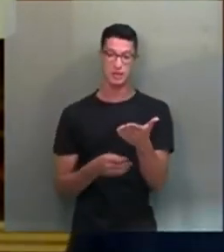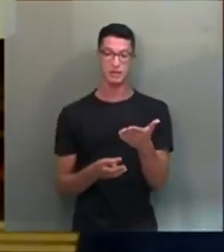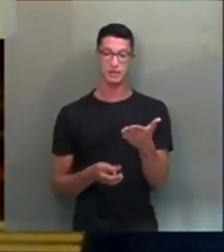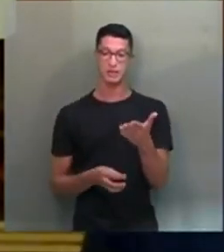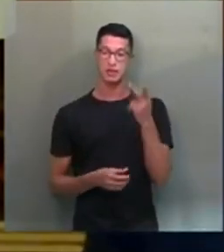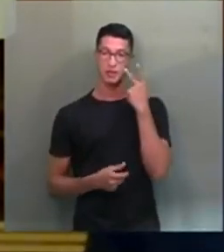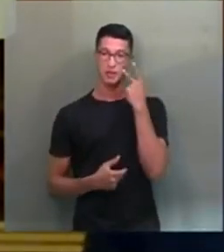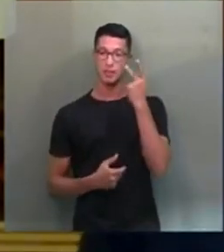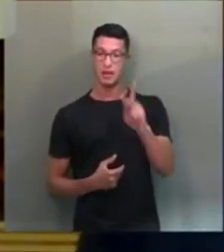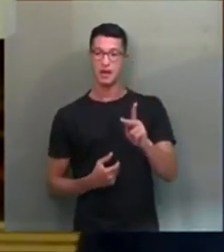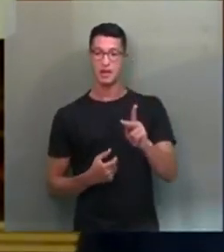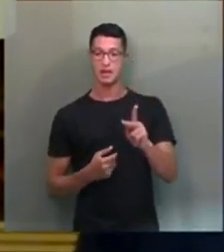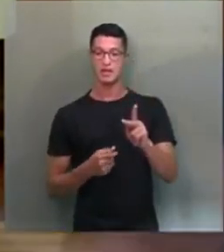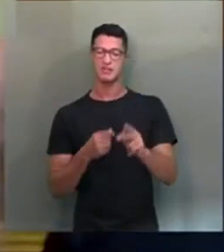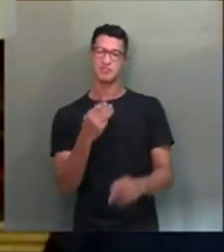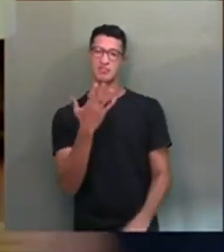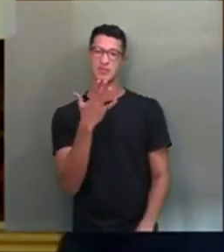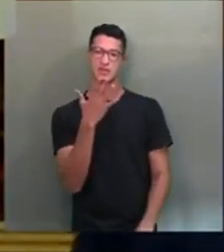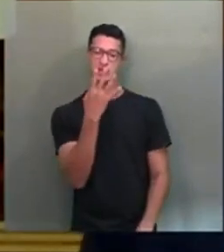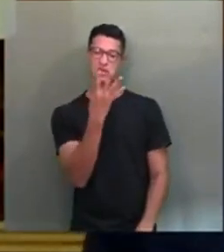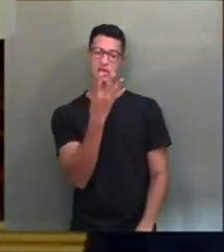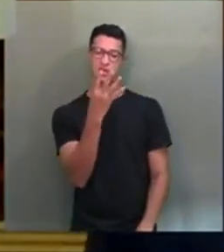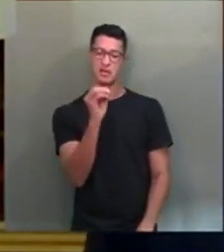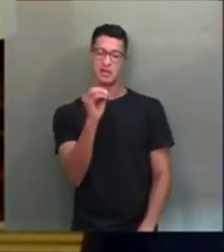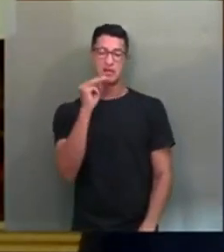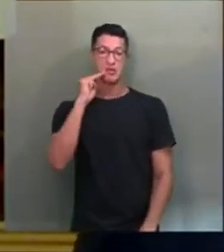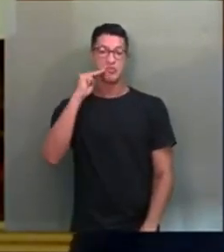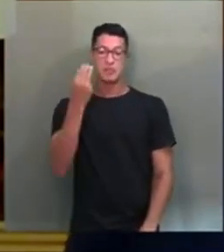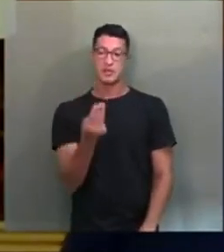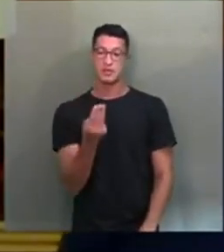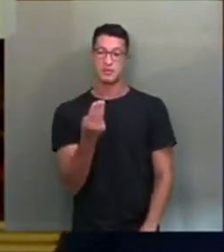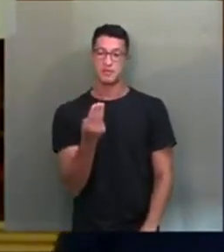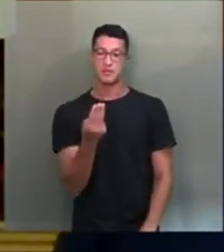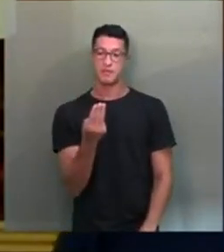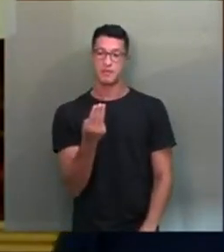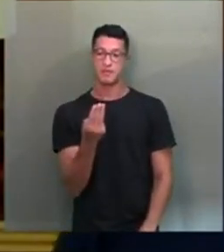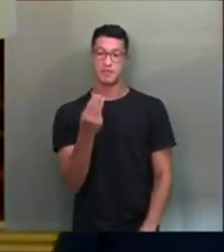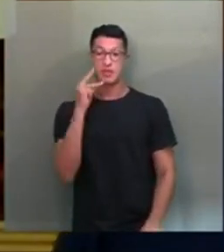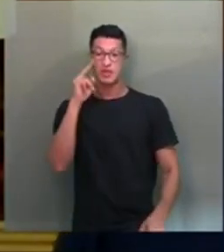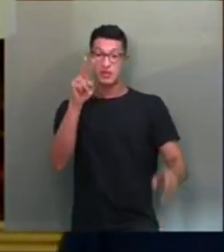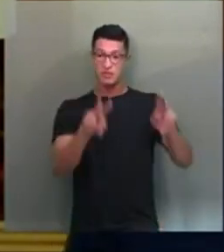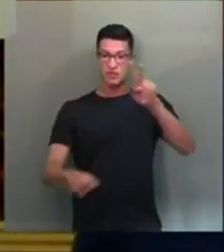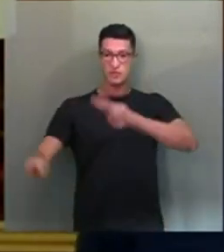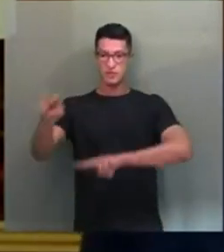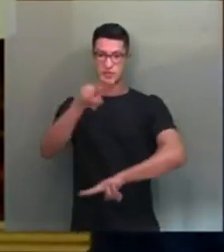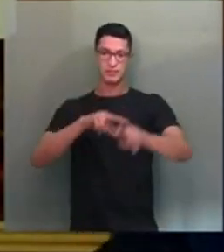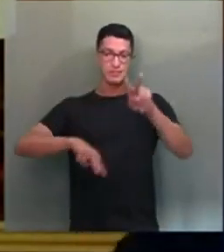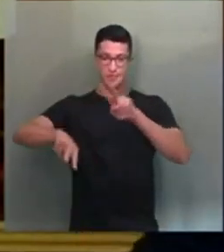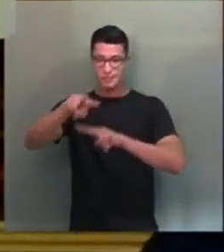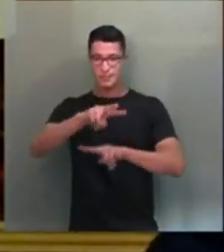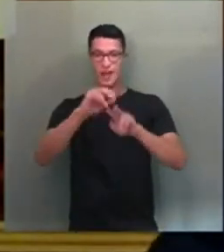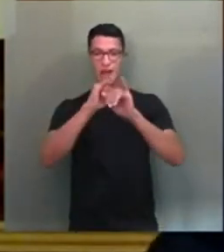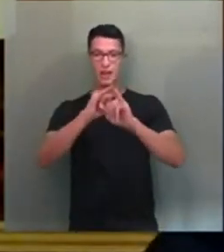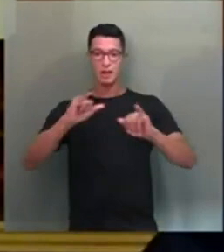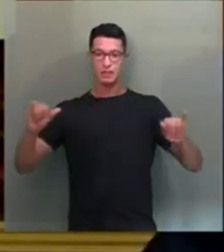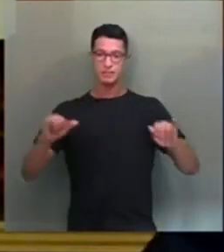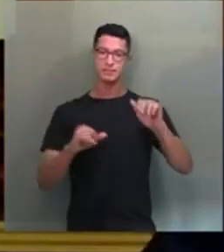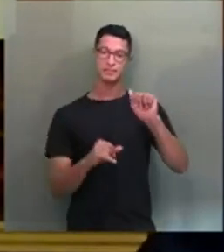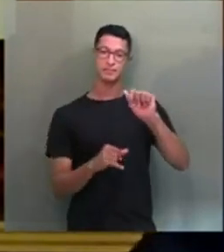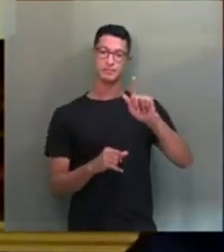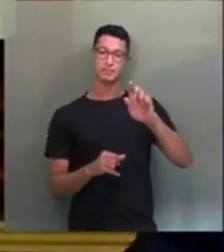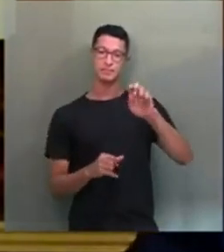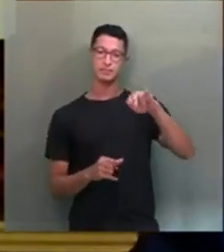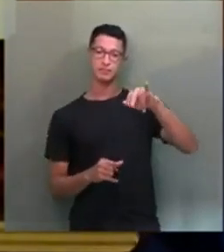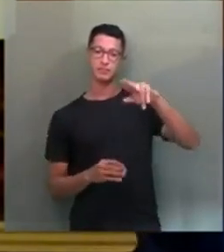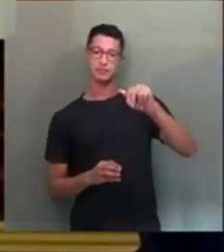é? Foram 30, quase 40 milhões de visualizações. As notícias da agência